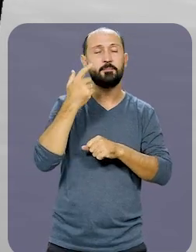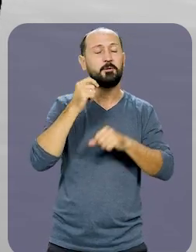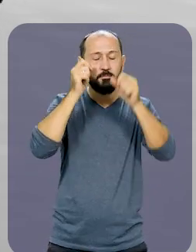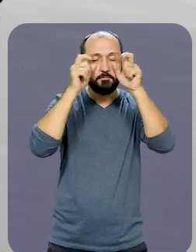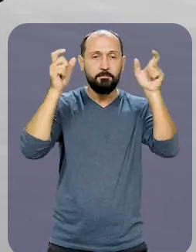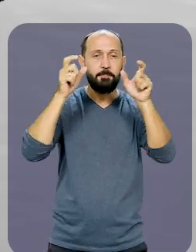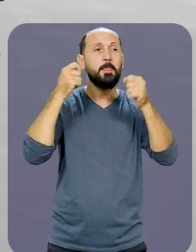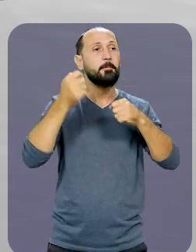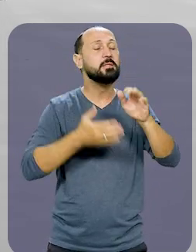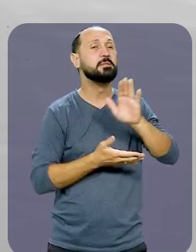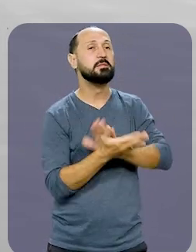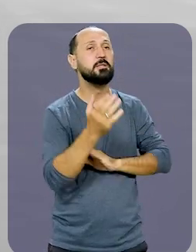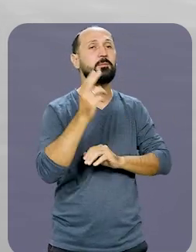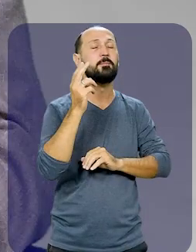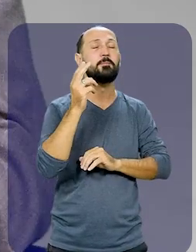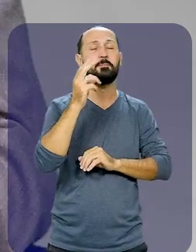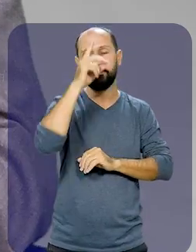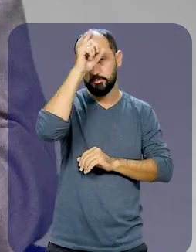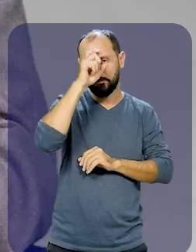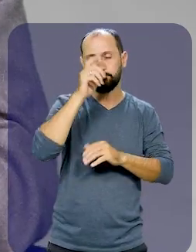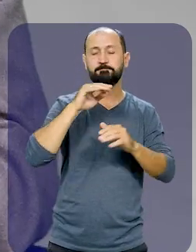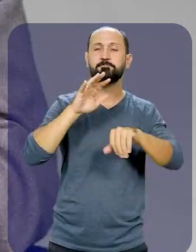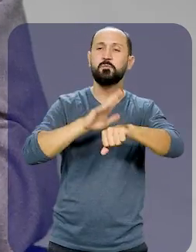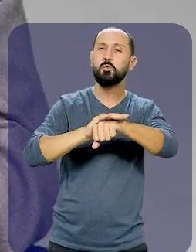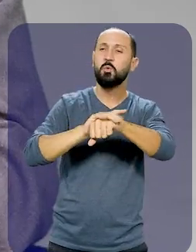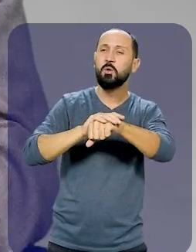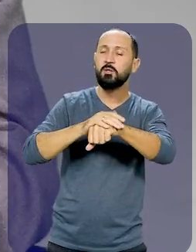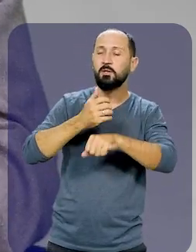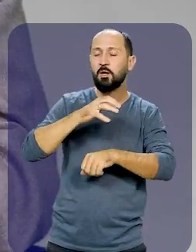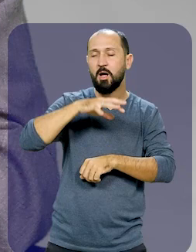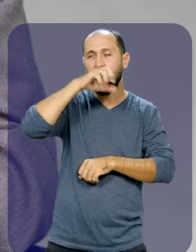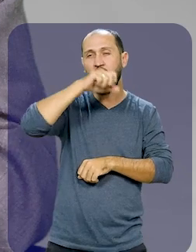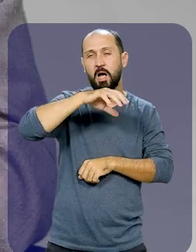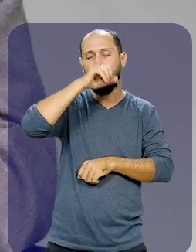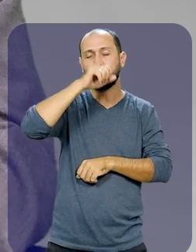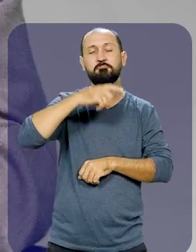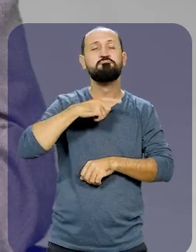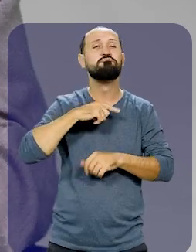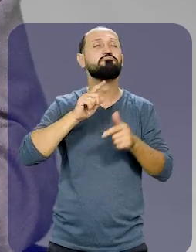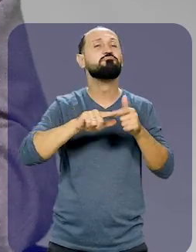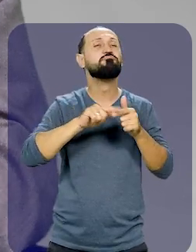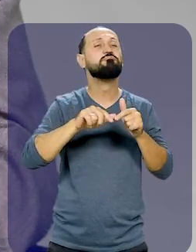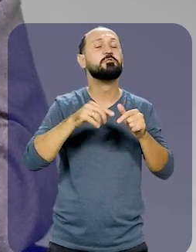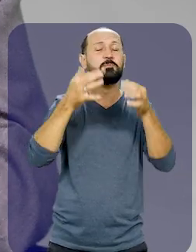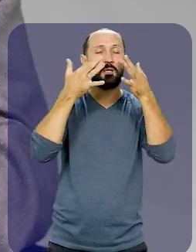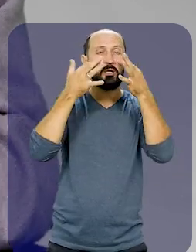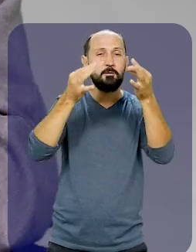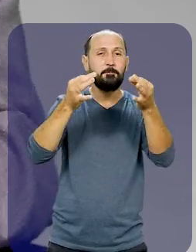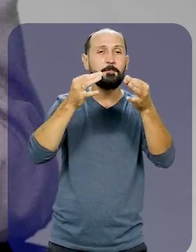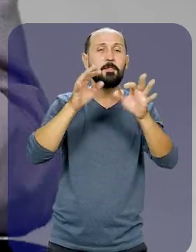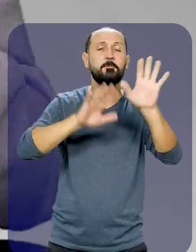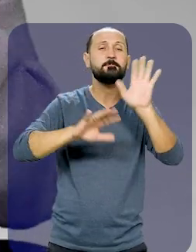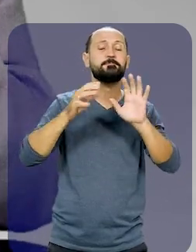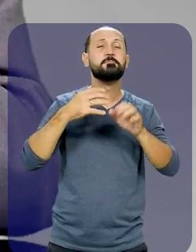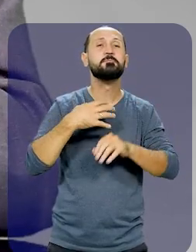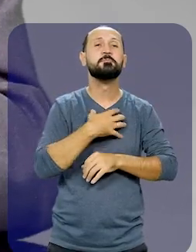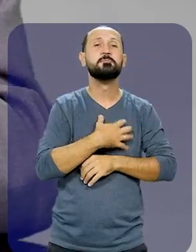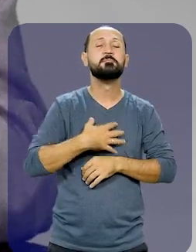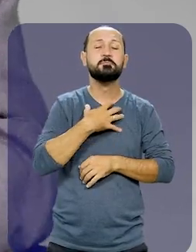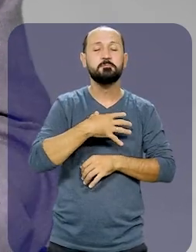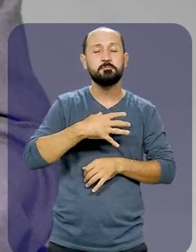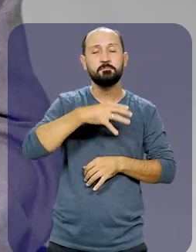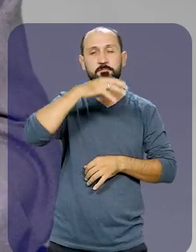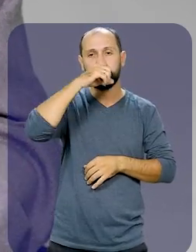o alerta, tem que levar para o hospital? Doença respiratória, o ponto principal que você tem que estar atento é o